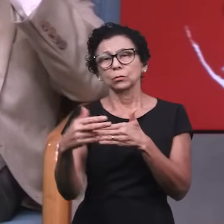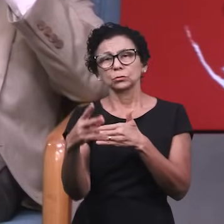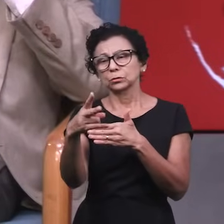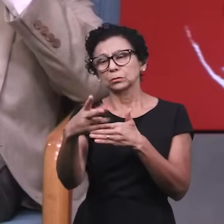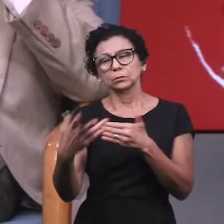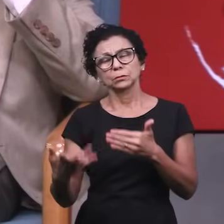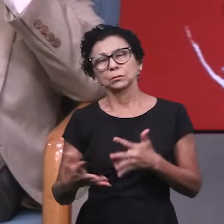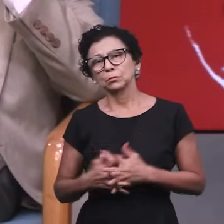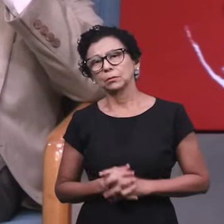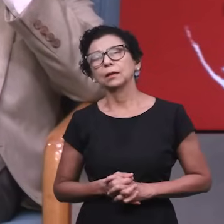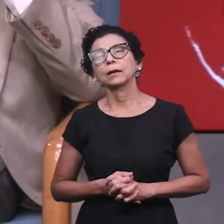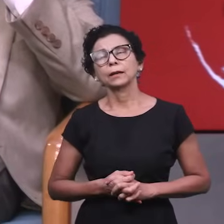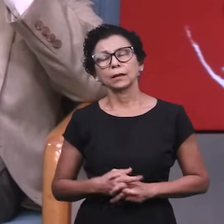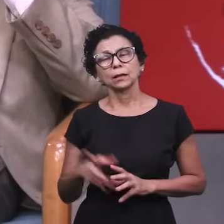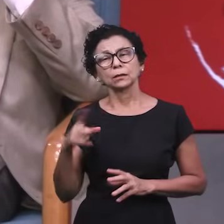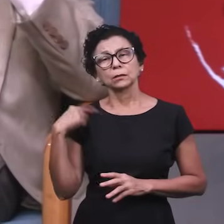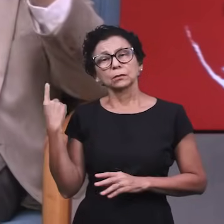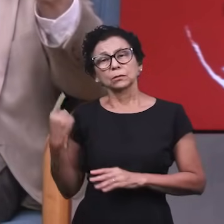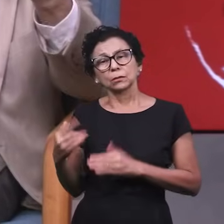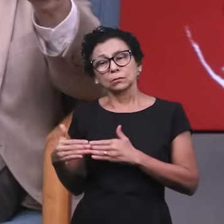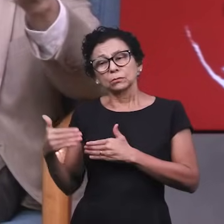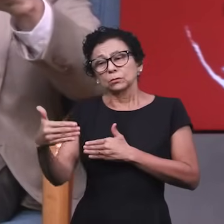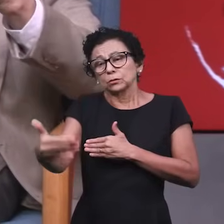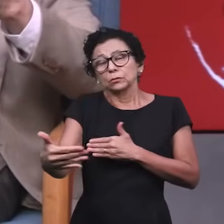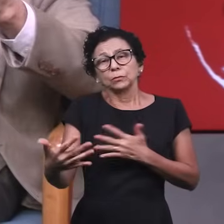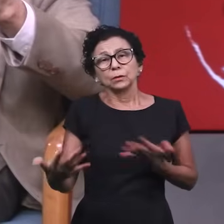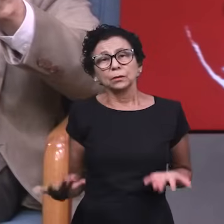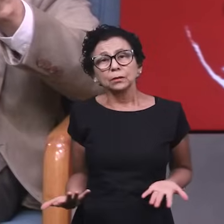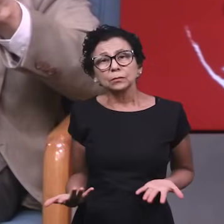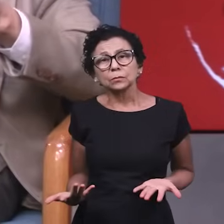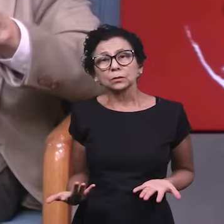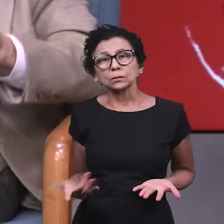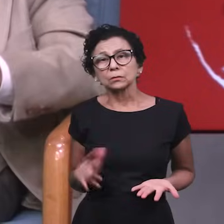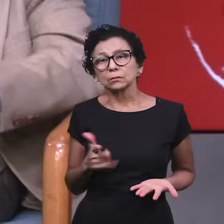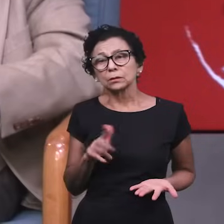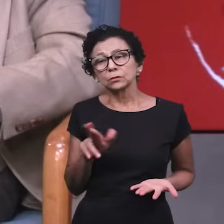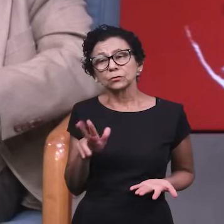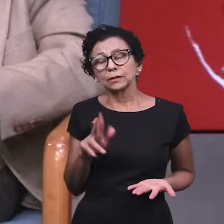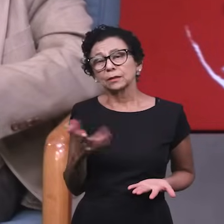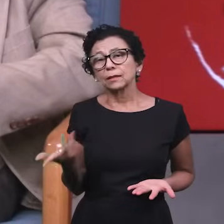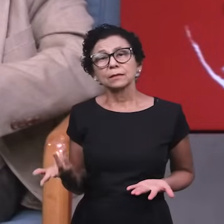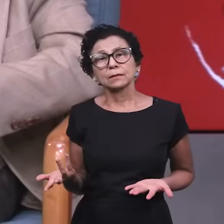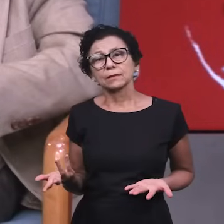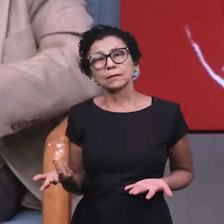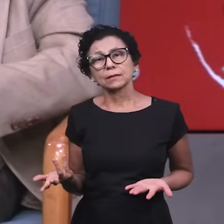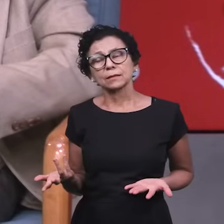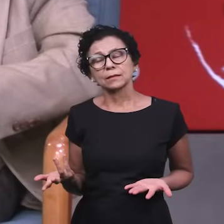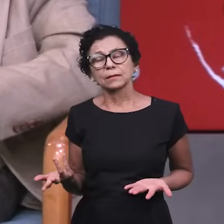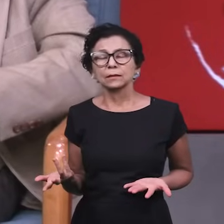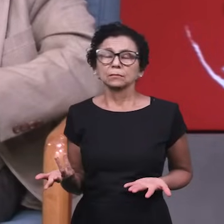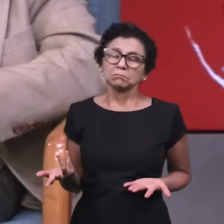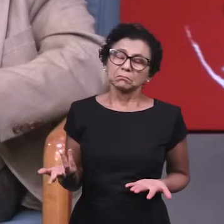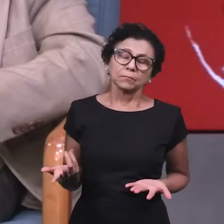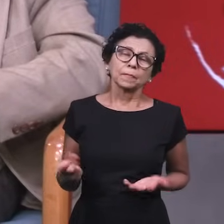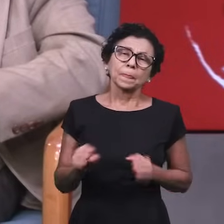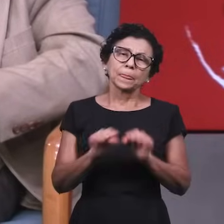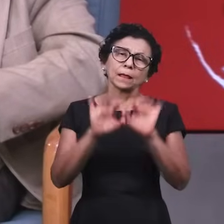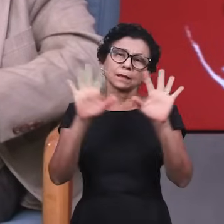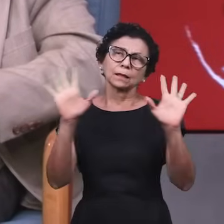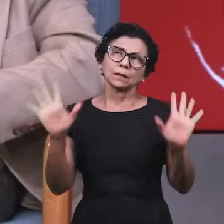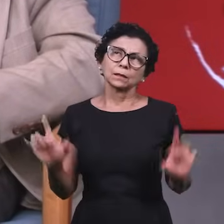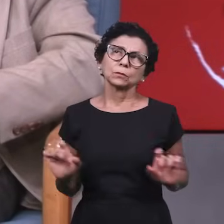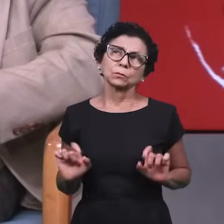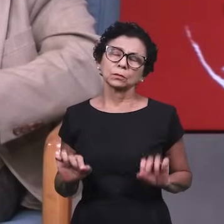a igreja primitiva. Não há diferença. É claro que a